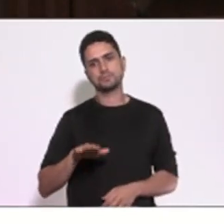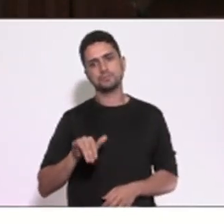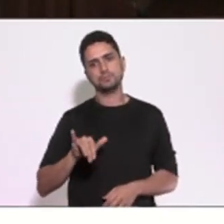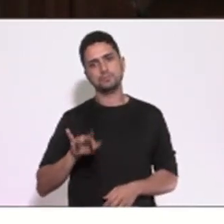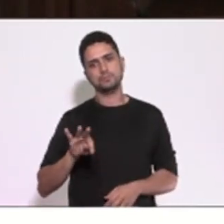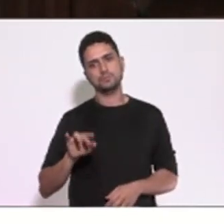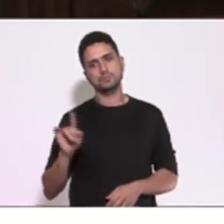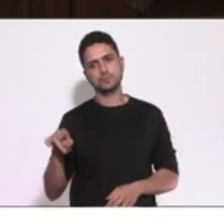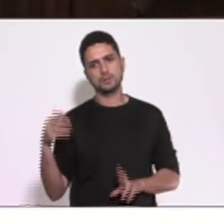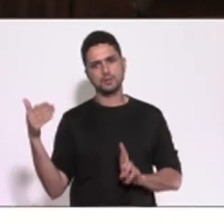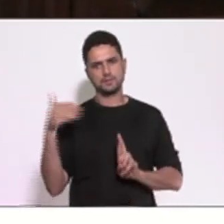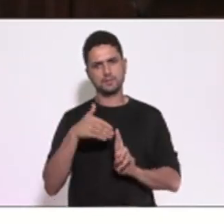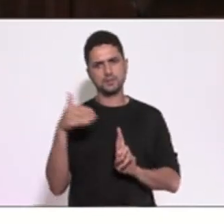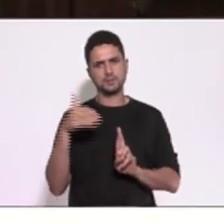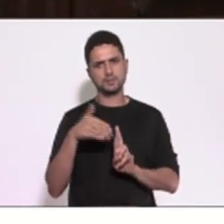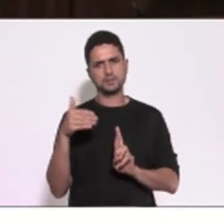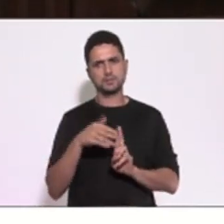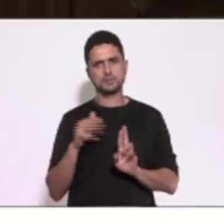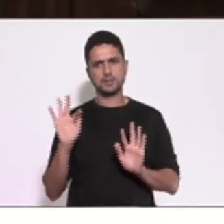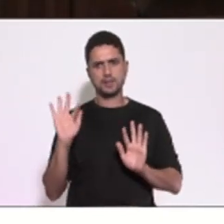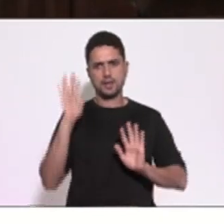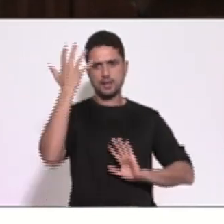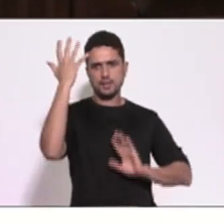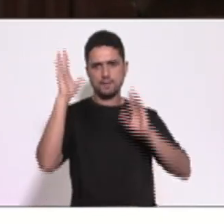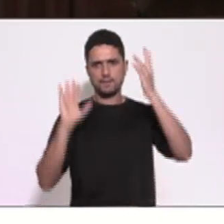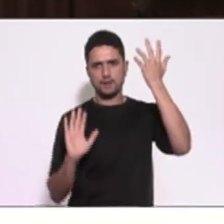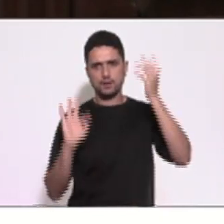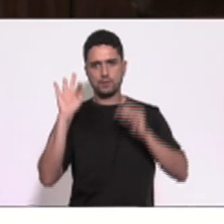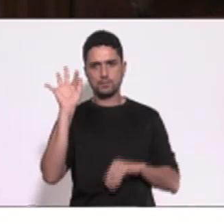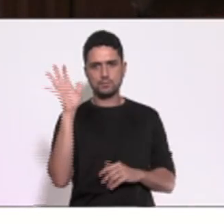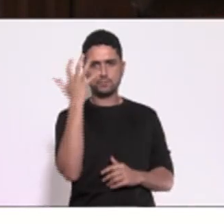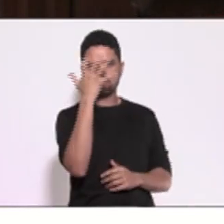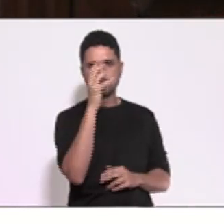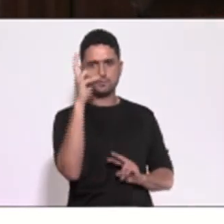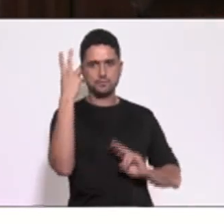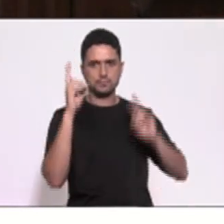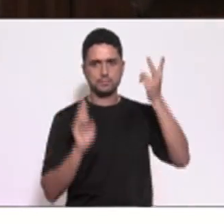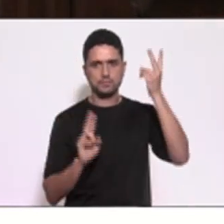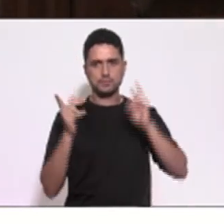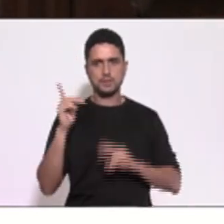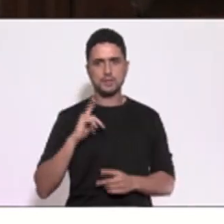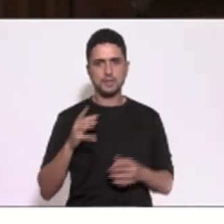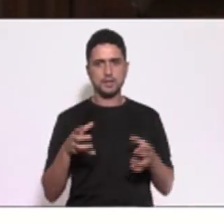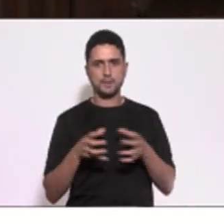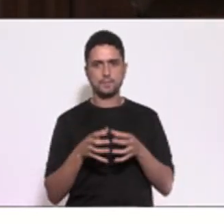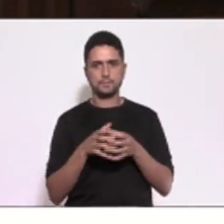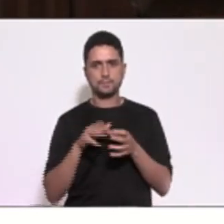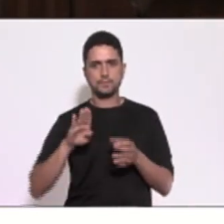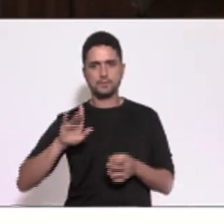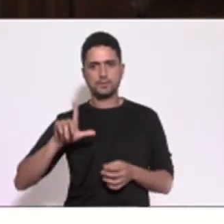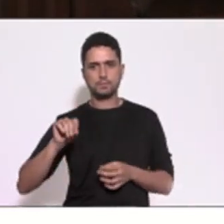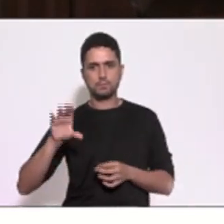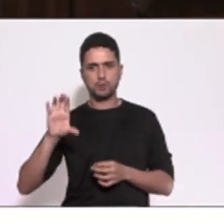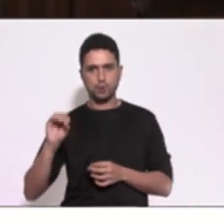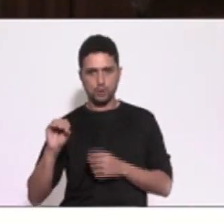é referência carnavalesca, porque tem o bloco da